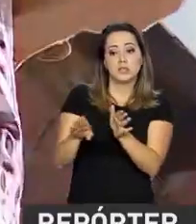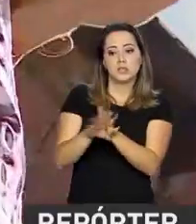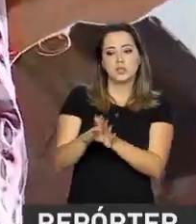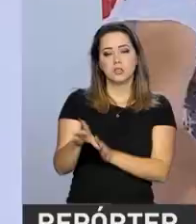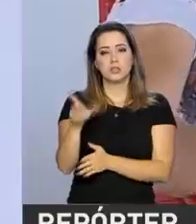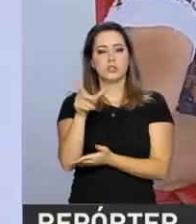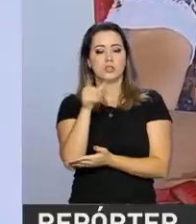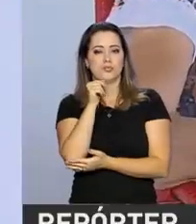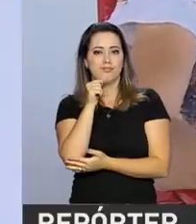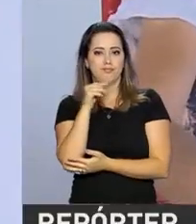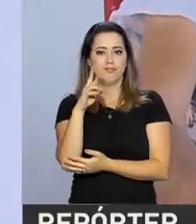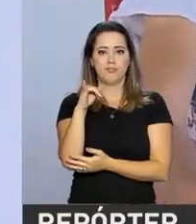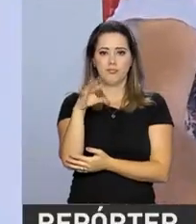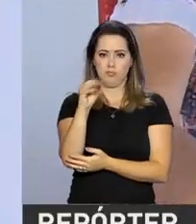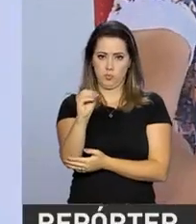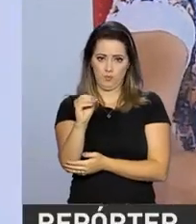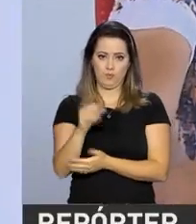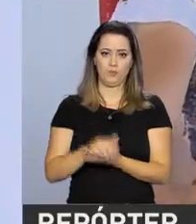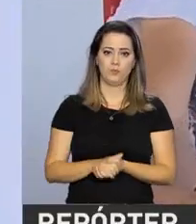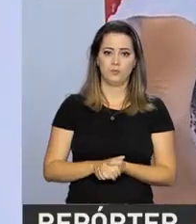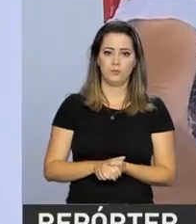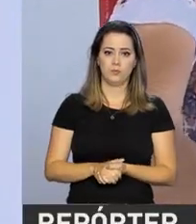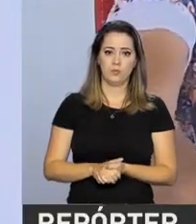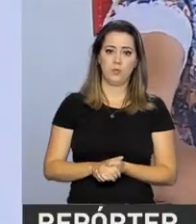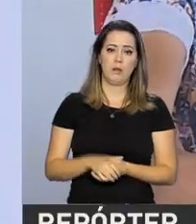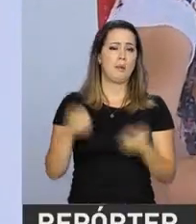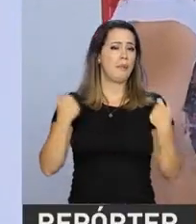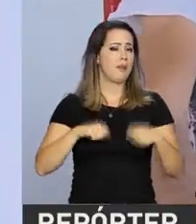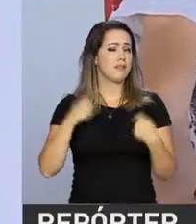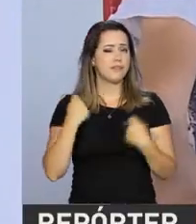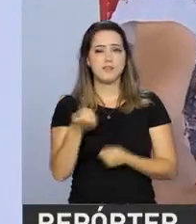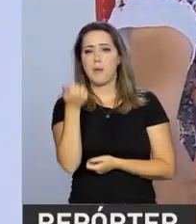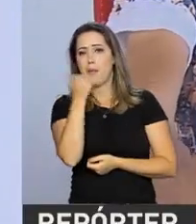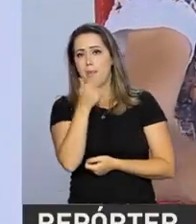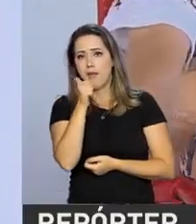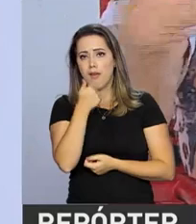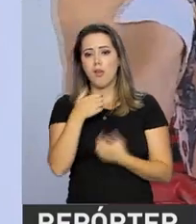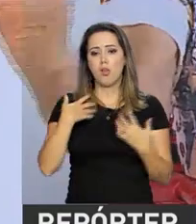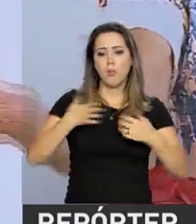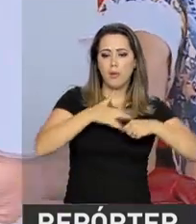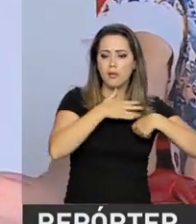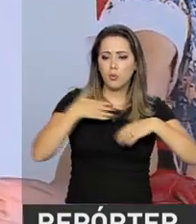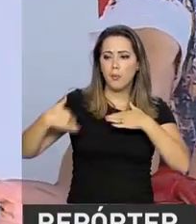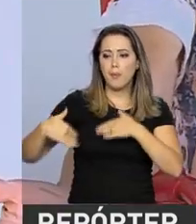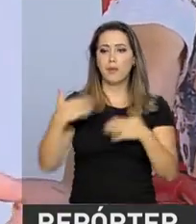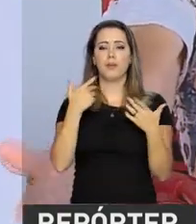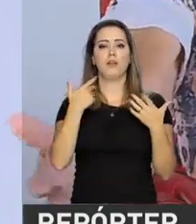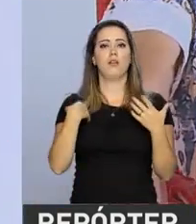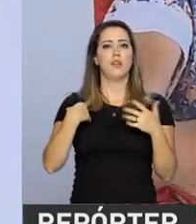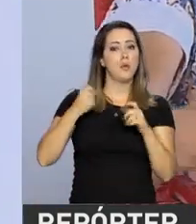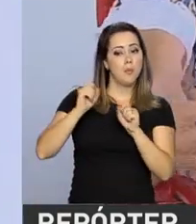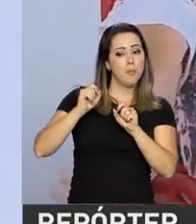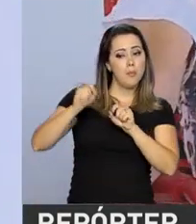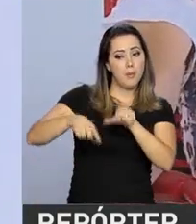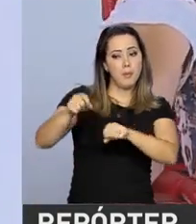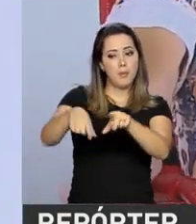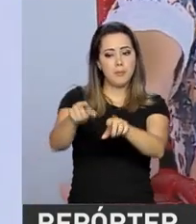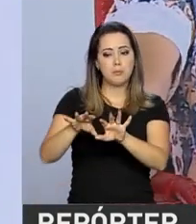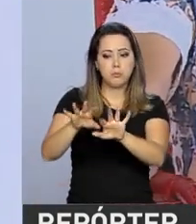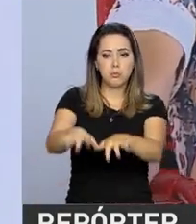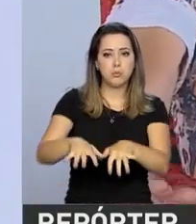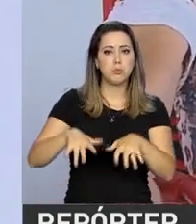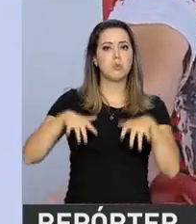francisco usar pra bbb pra lavar né pra fazer plantei upa da os